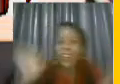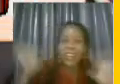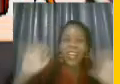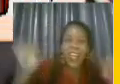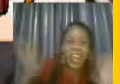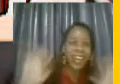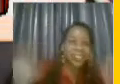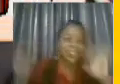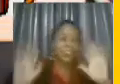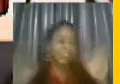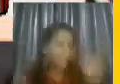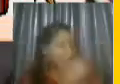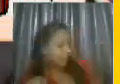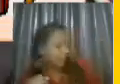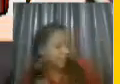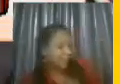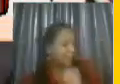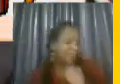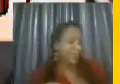Oi, gente!